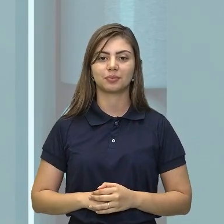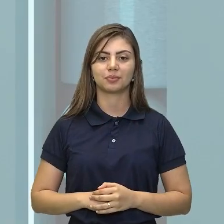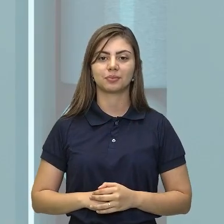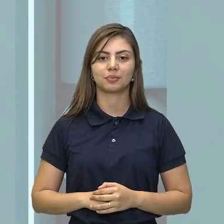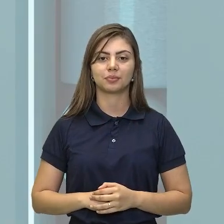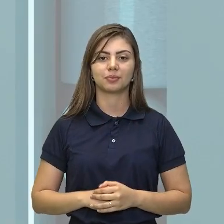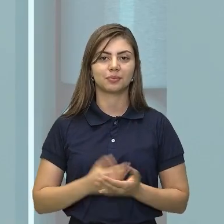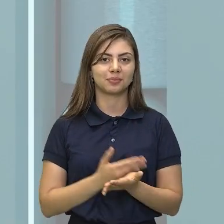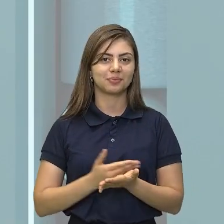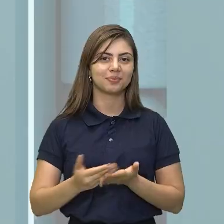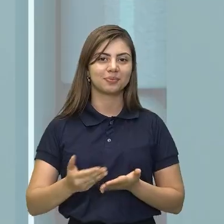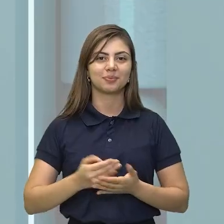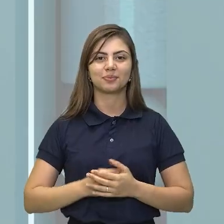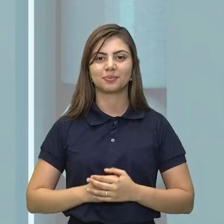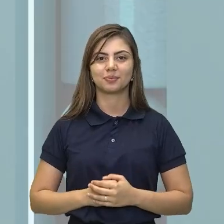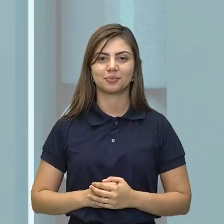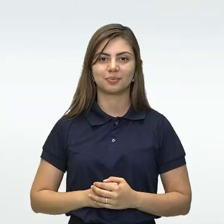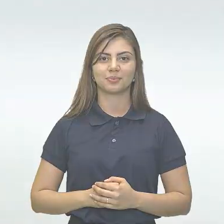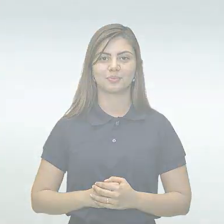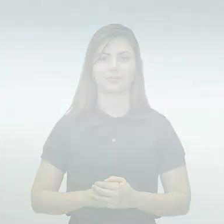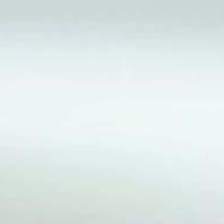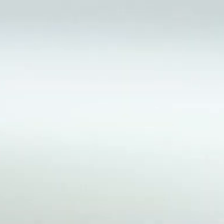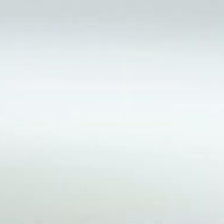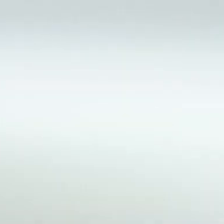atenção e vamos à nossa aula.